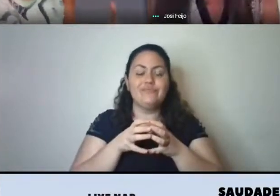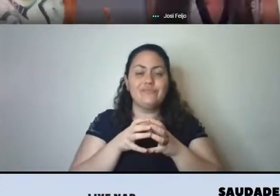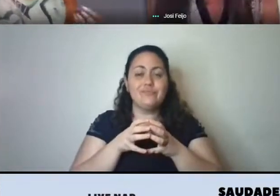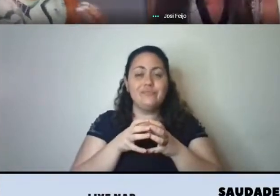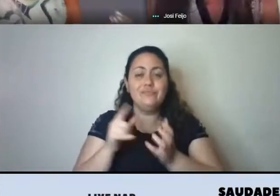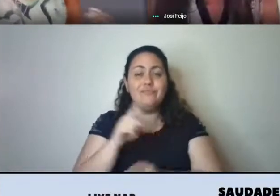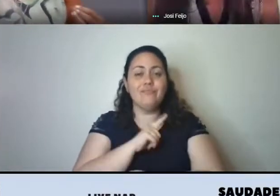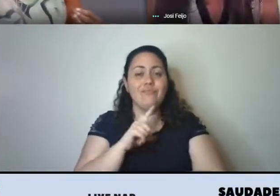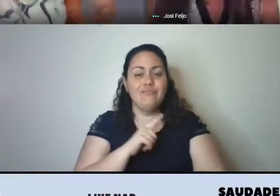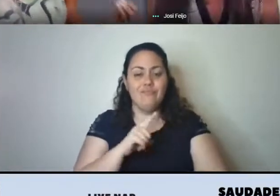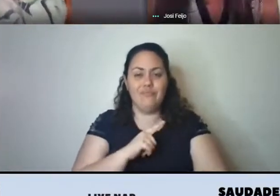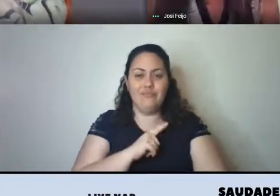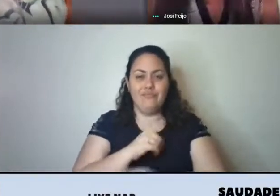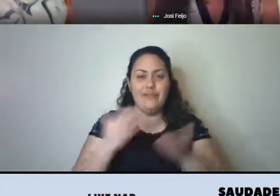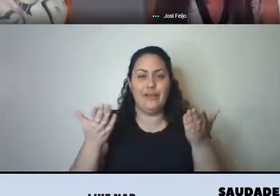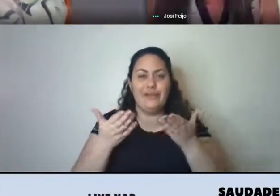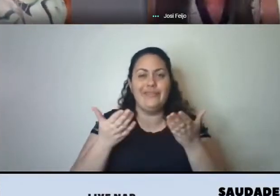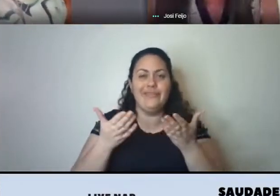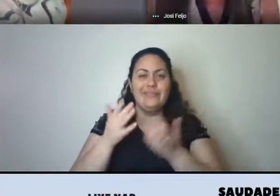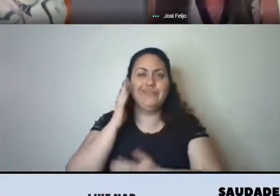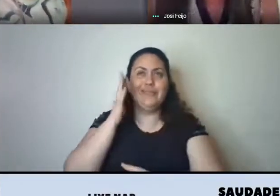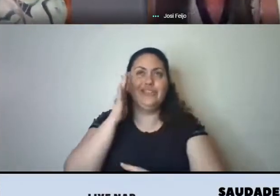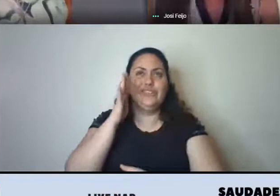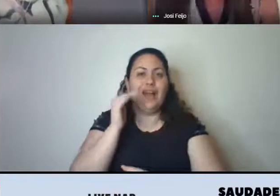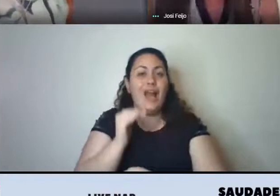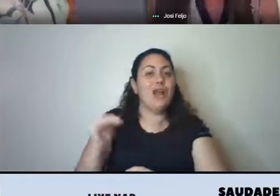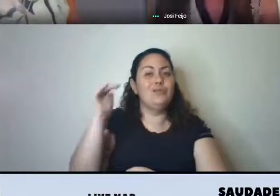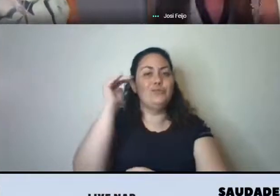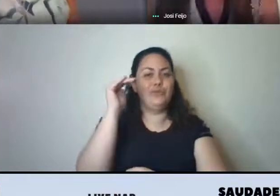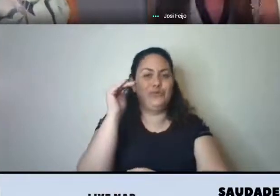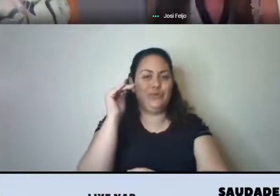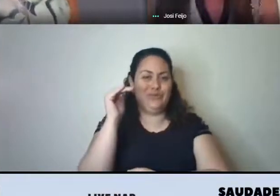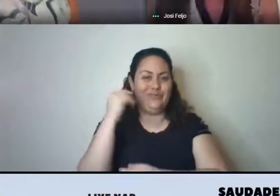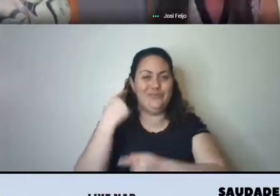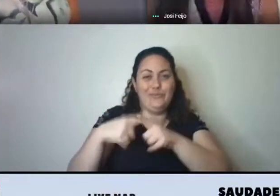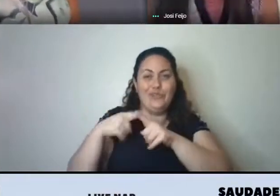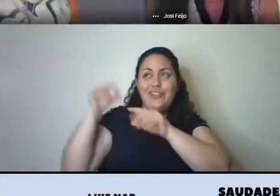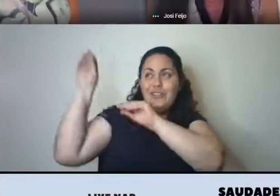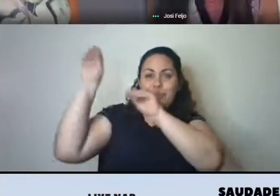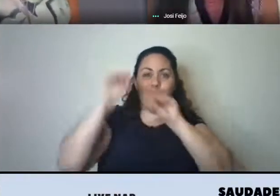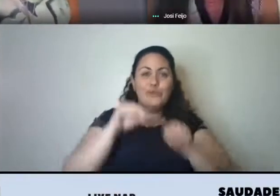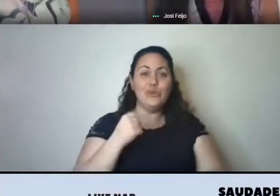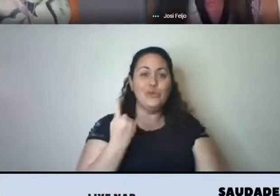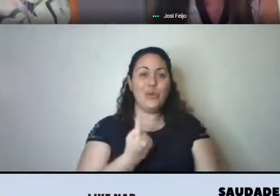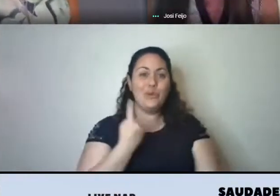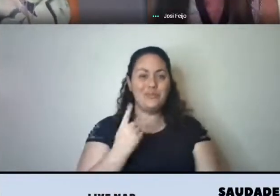esse adulto jovem, assim, morando sozinho pela primeira vez, né, e aí, bom,